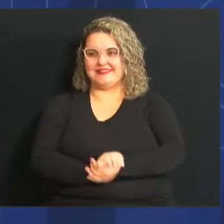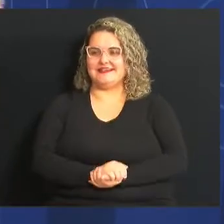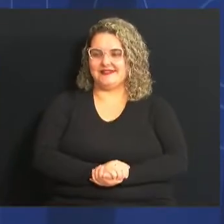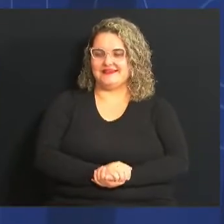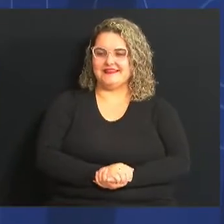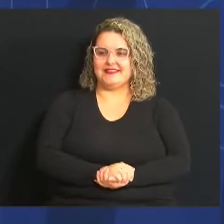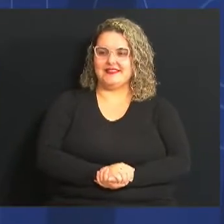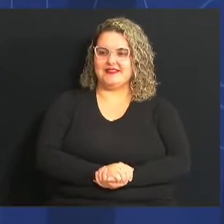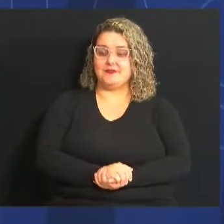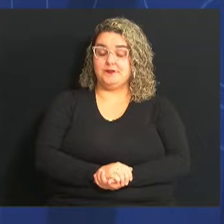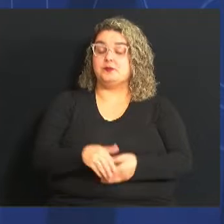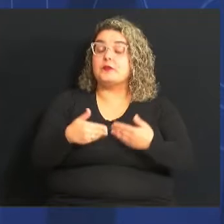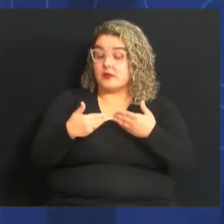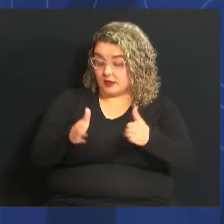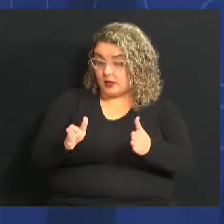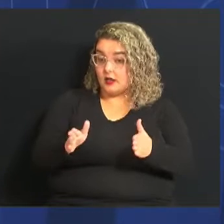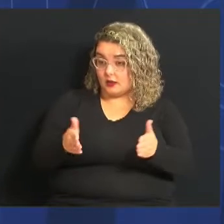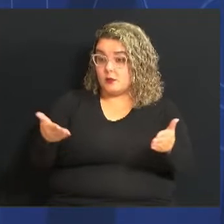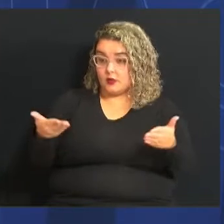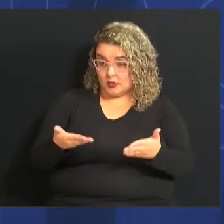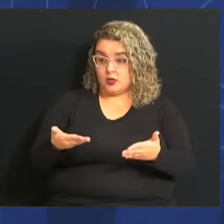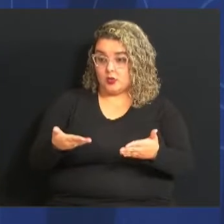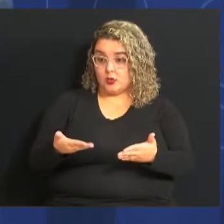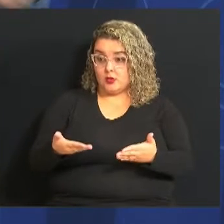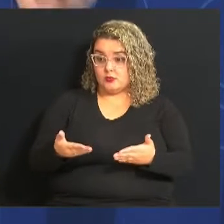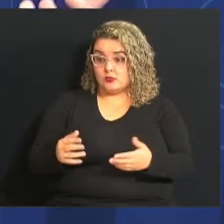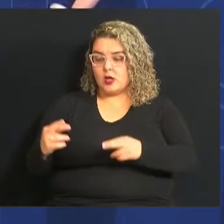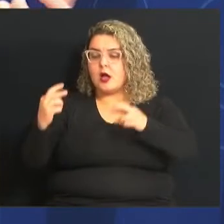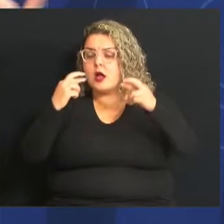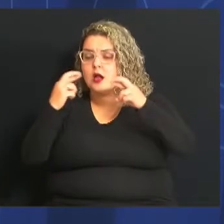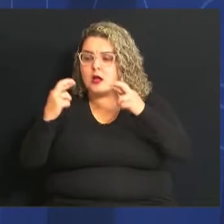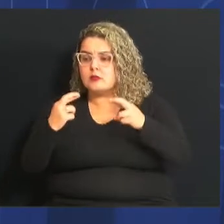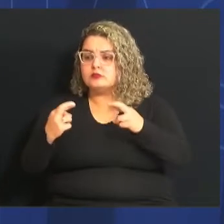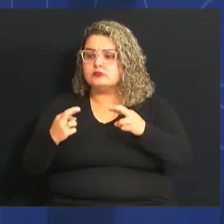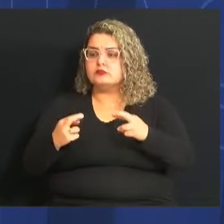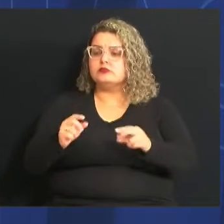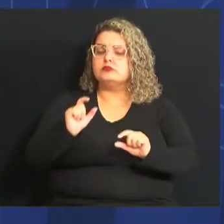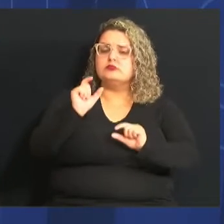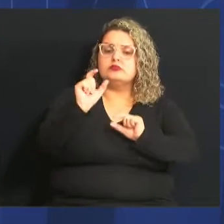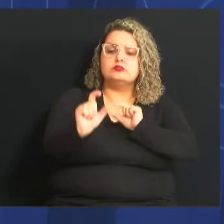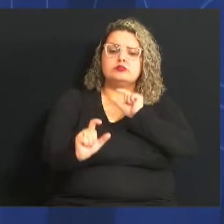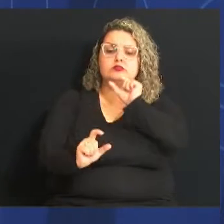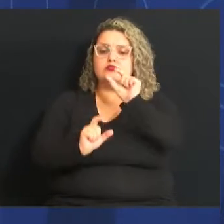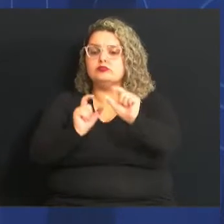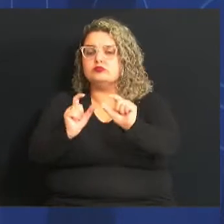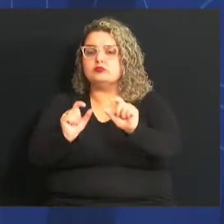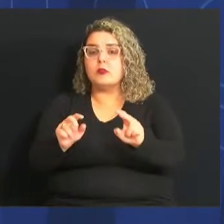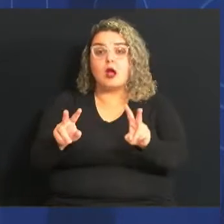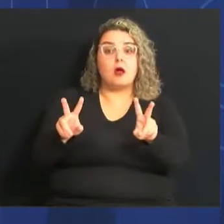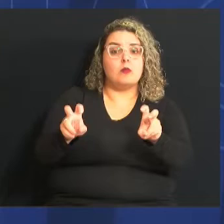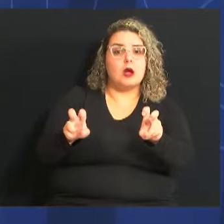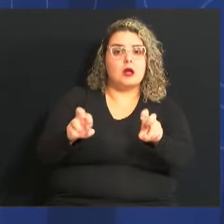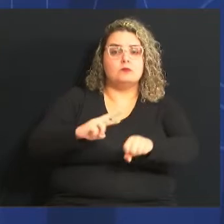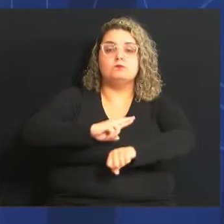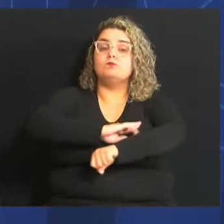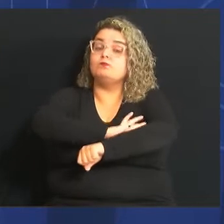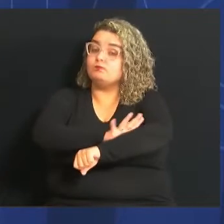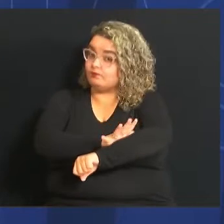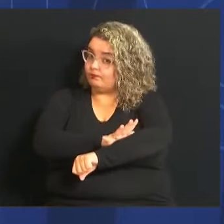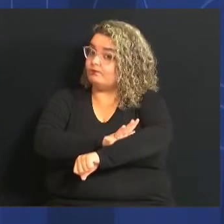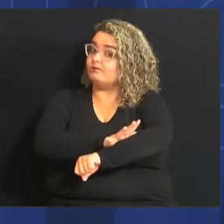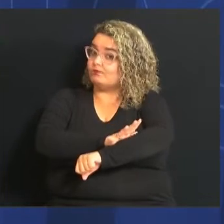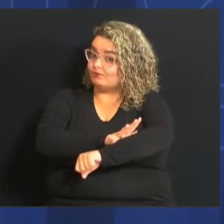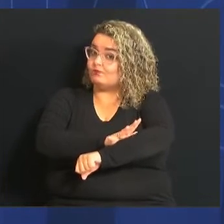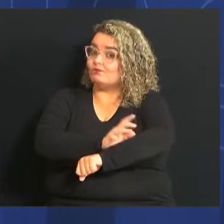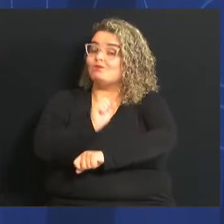E a gente abre a edição de hoje abordando palavras e expressões racistas que são